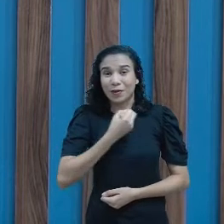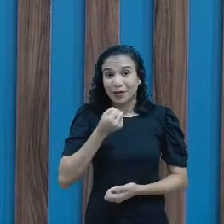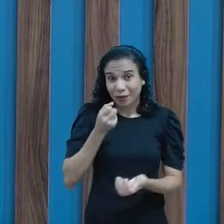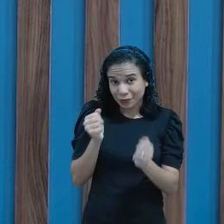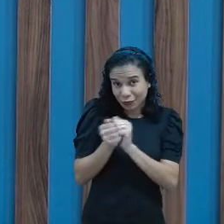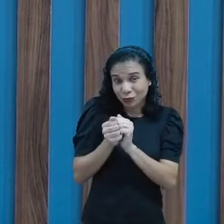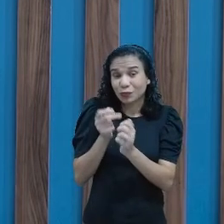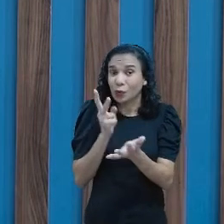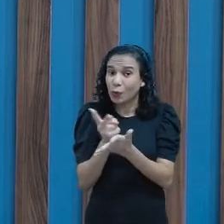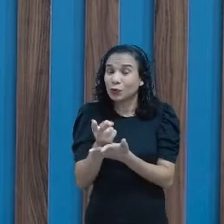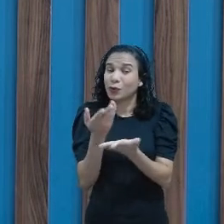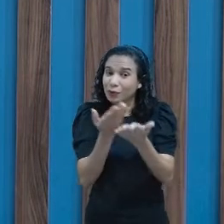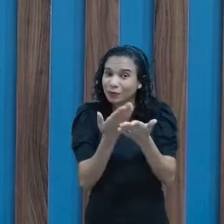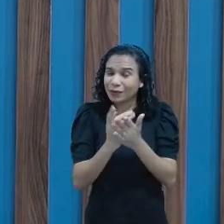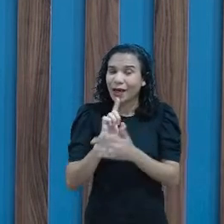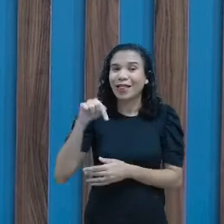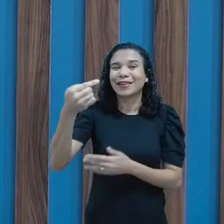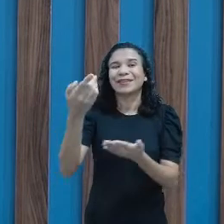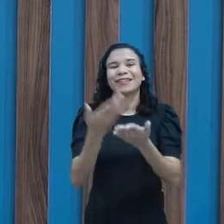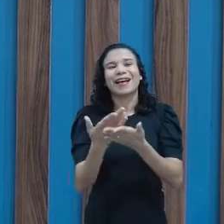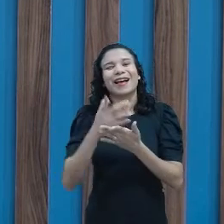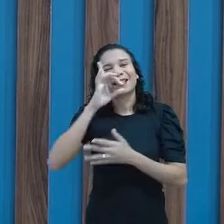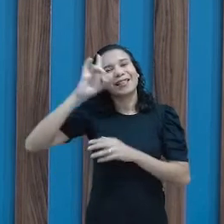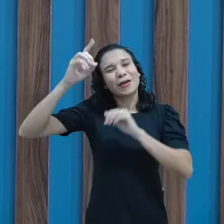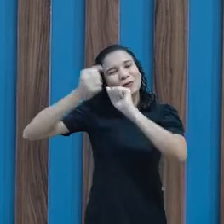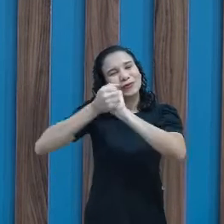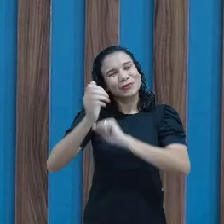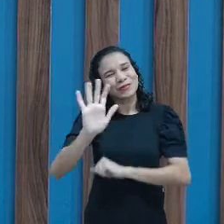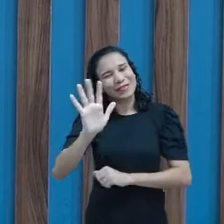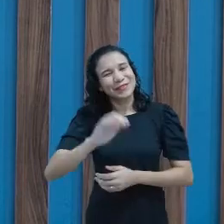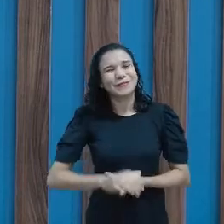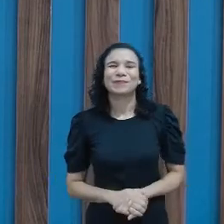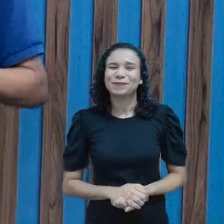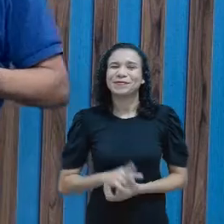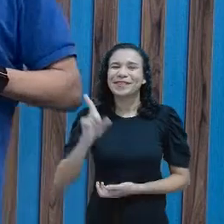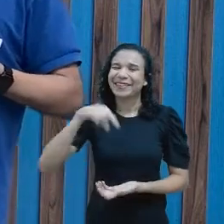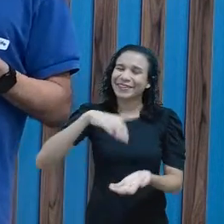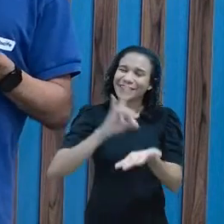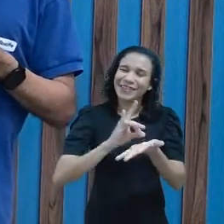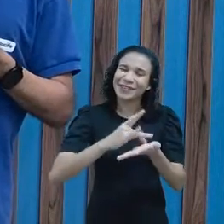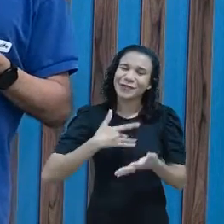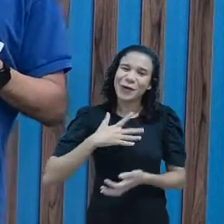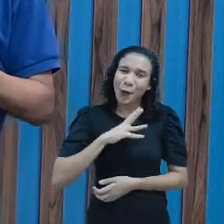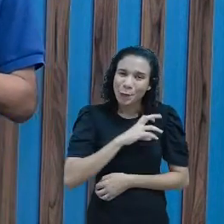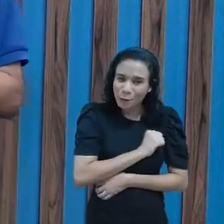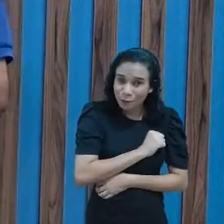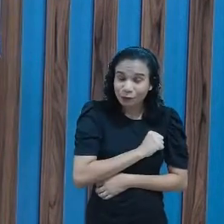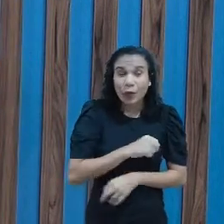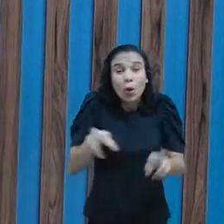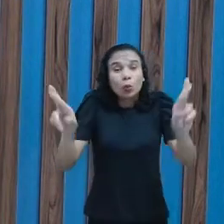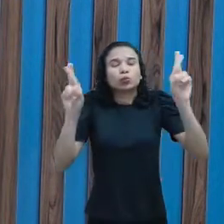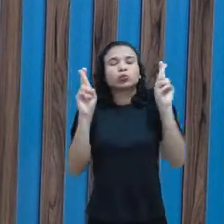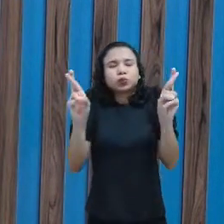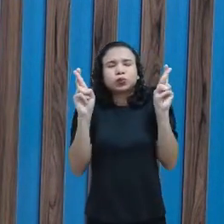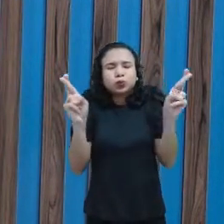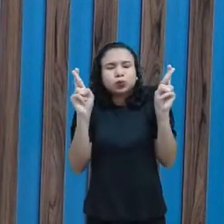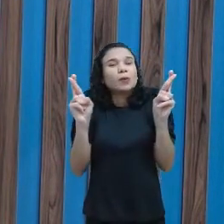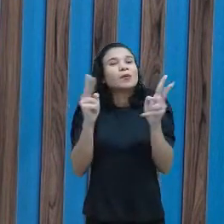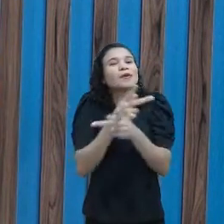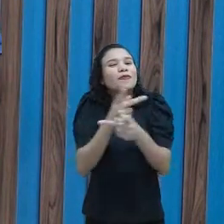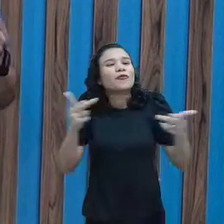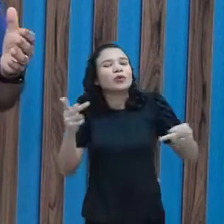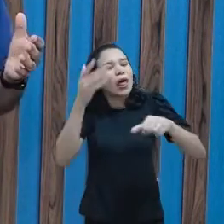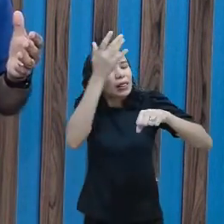estudando sempre. Até a próxima. Fiquem com Deus. Tchau, tchau. É isso aí, meus amores. Então, eu torço muito, muito, muito que